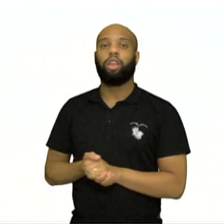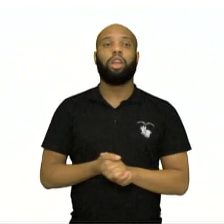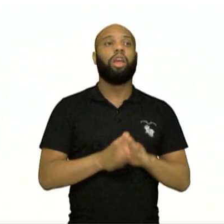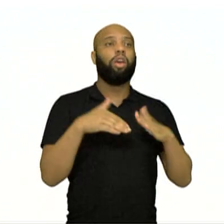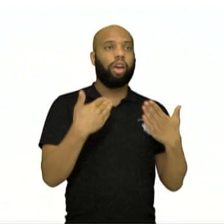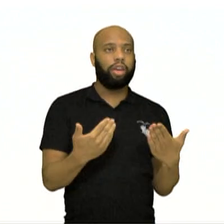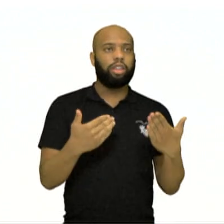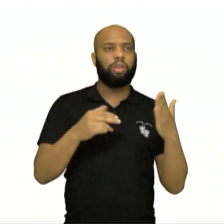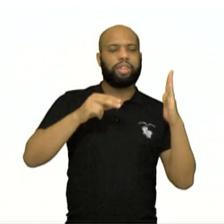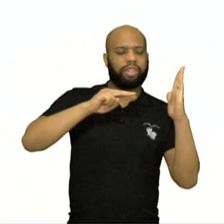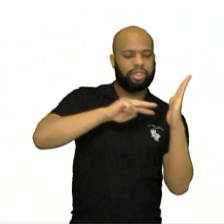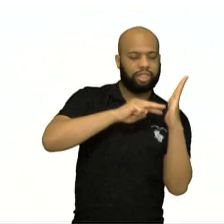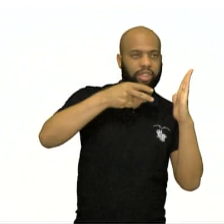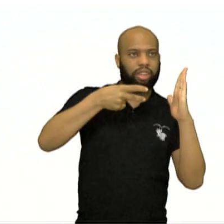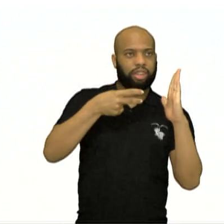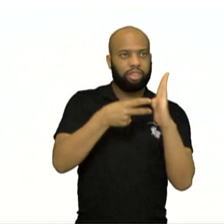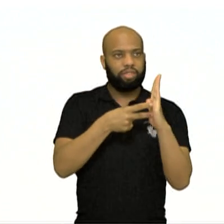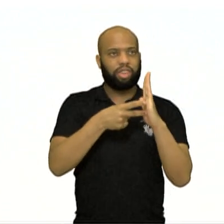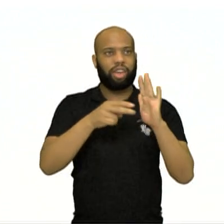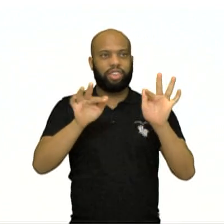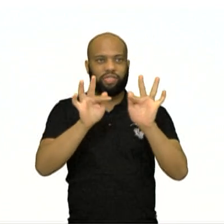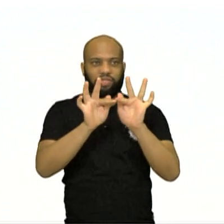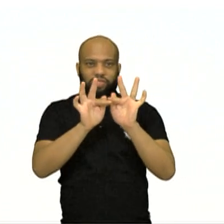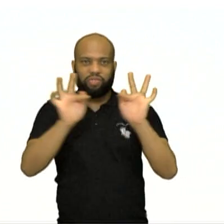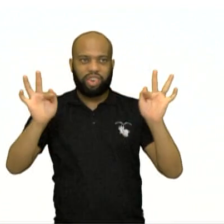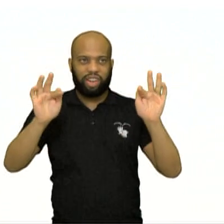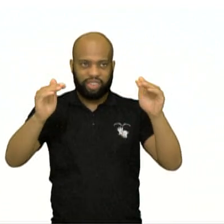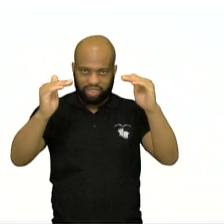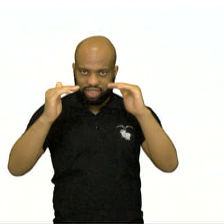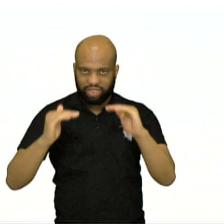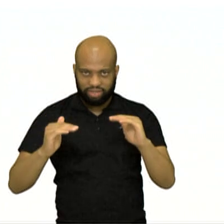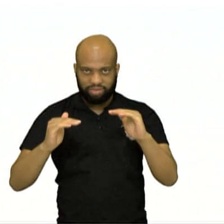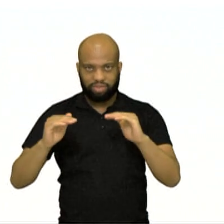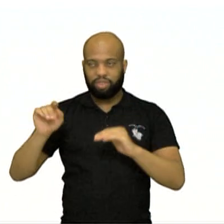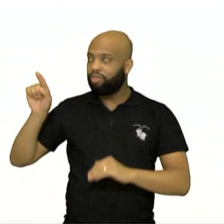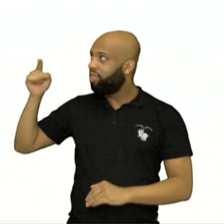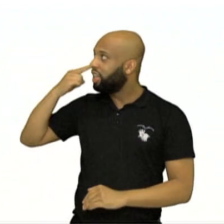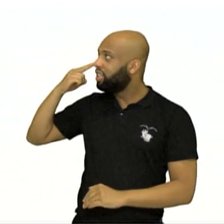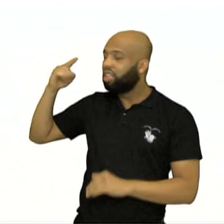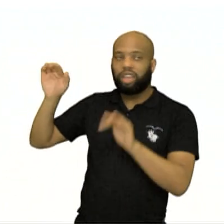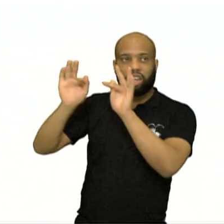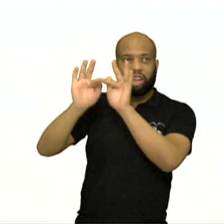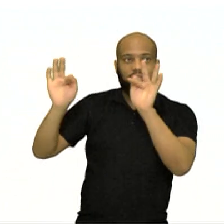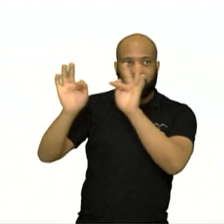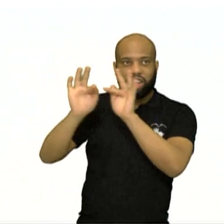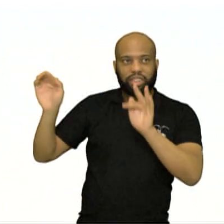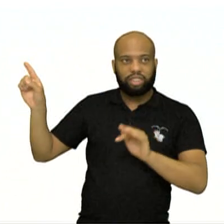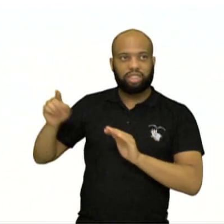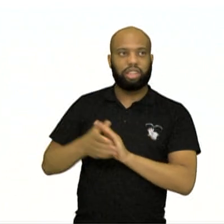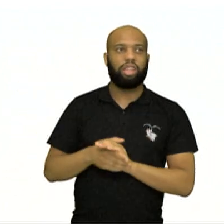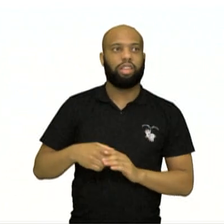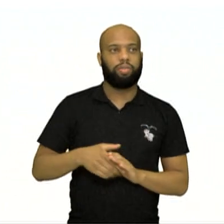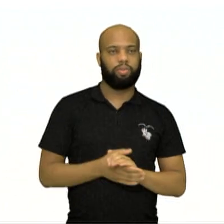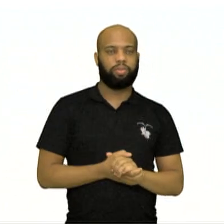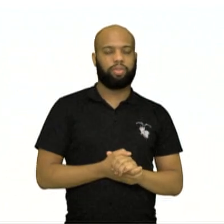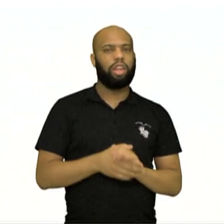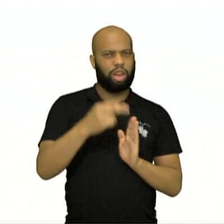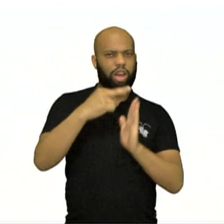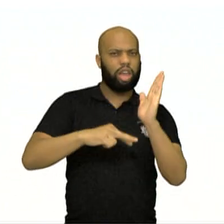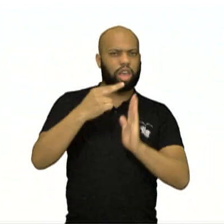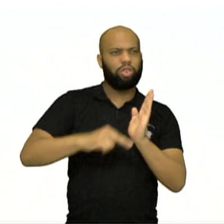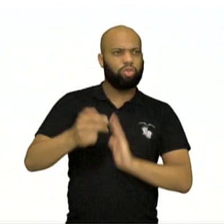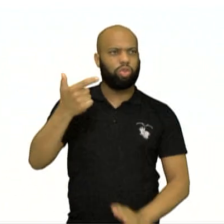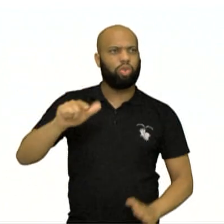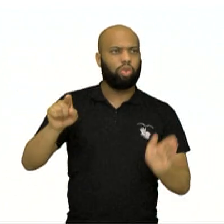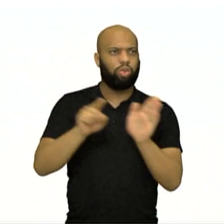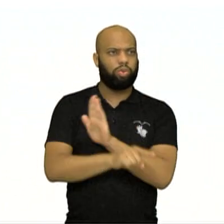vai ser o significado desta sentença do filme Velozes e Furiosos? Vou ler a sentença mais uma vez.